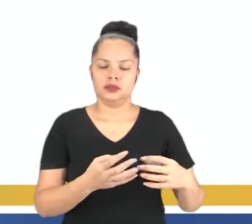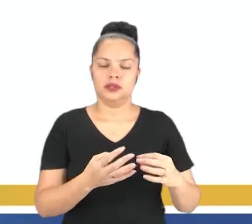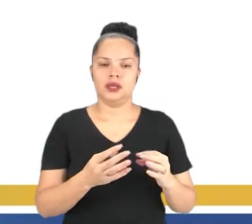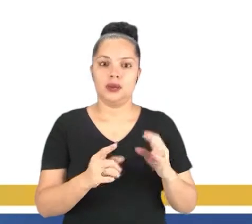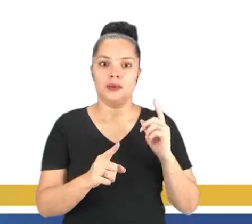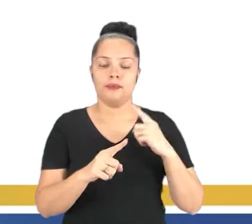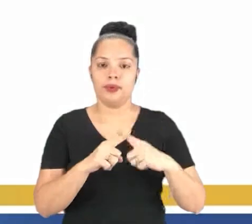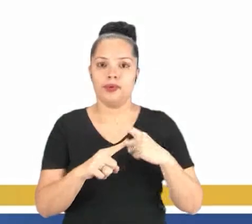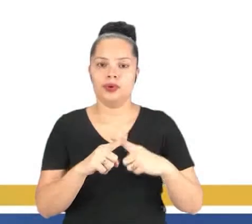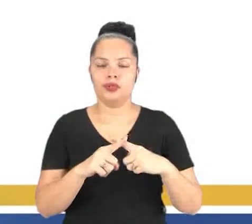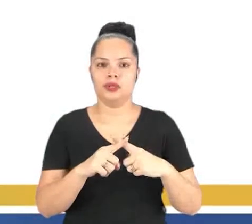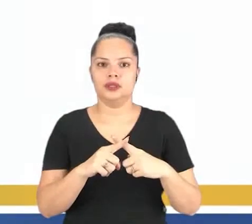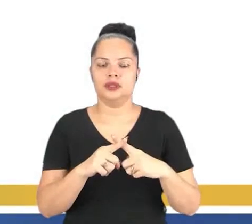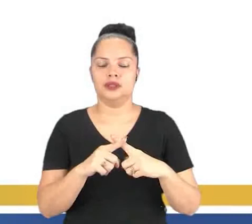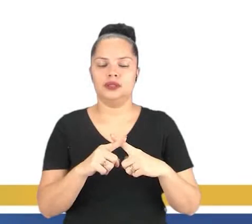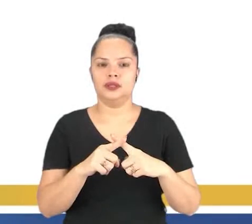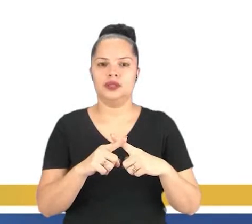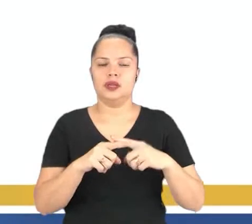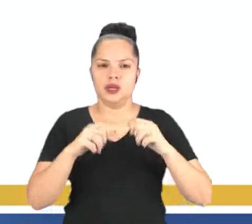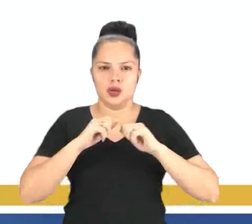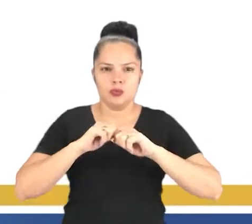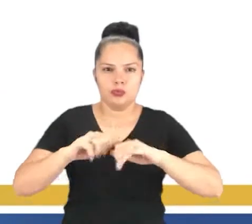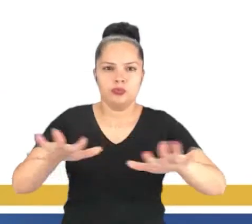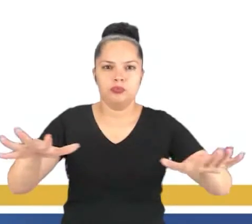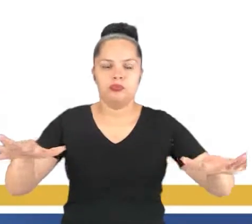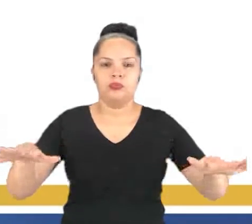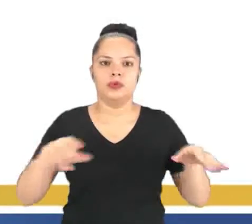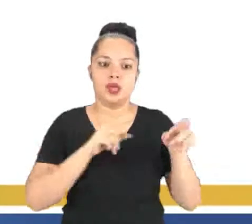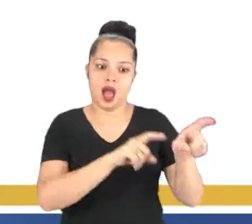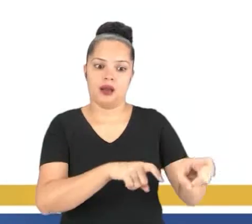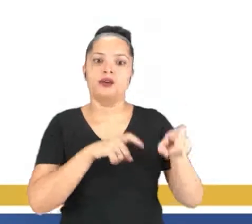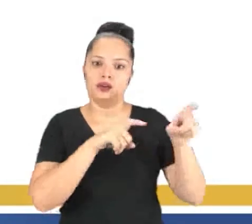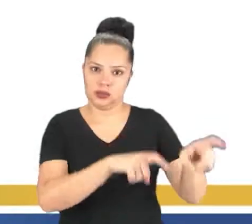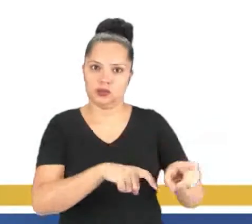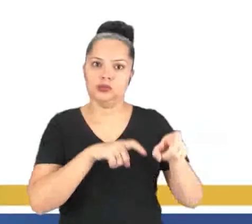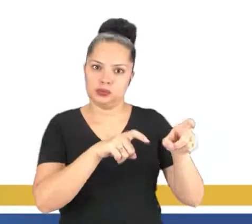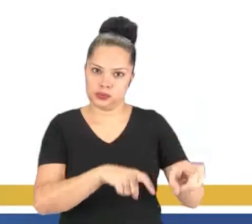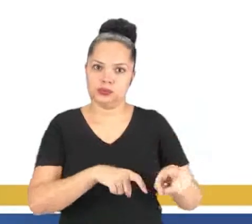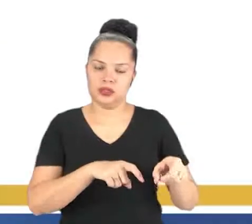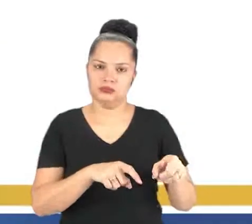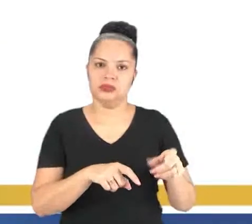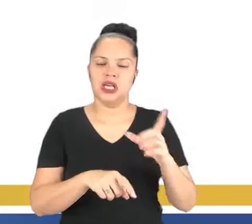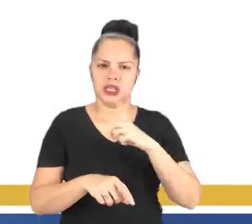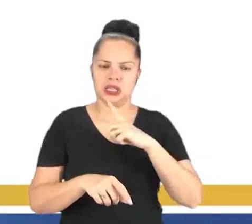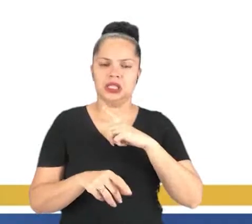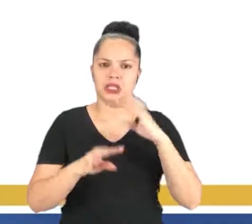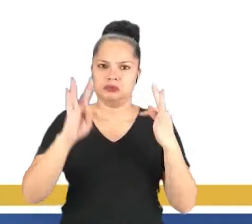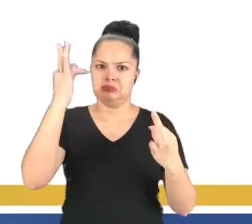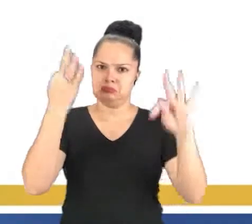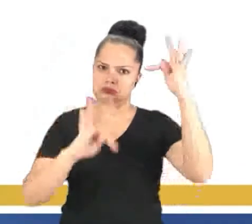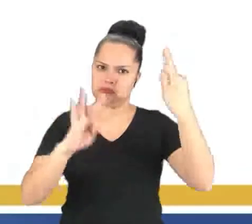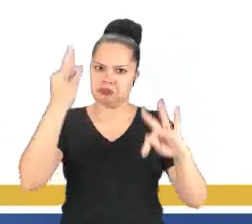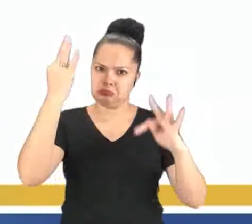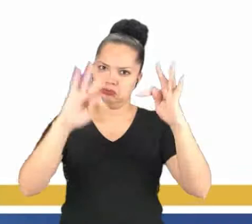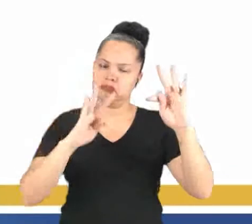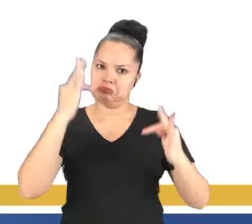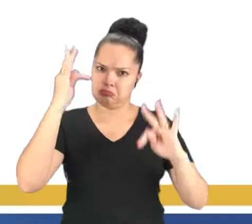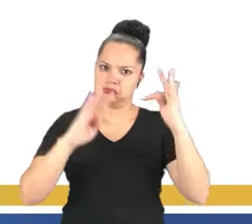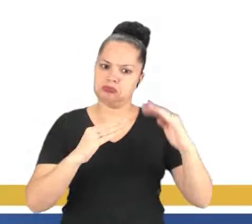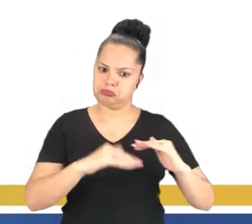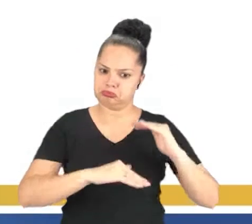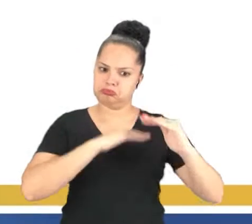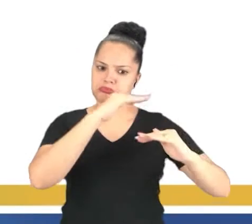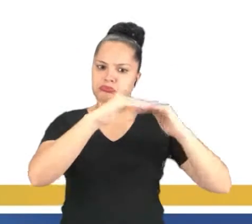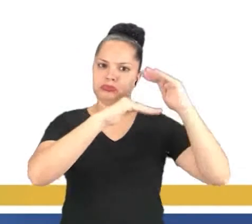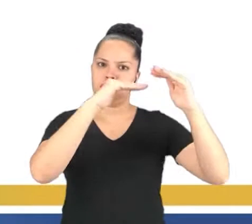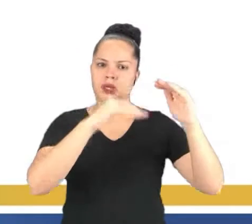isso com a finalidade de implementação da Agricultura ele também possui um técnicas avançadas de irrigação deixava